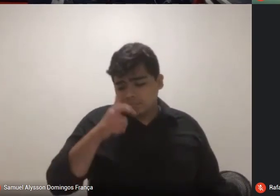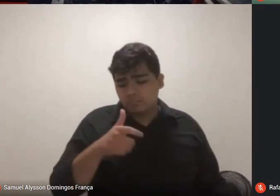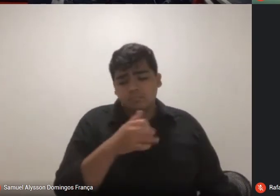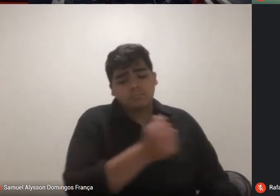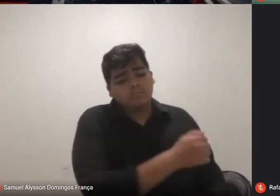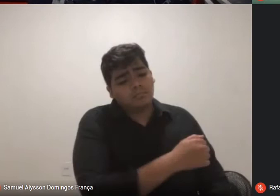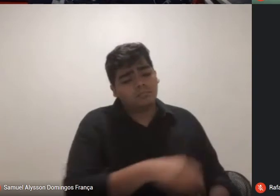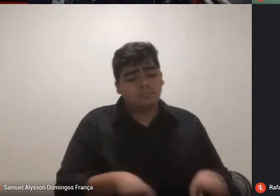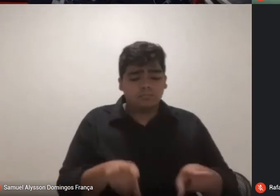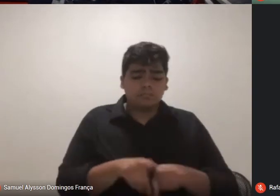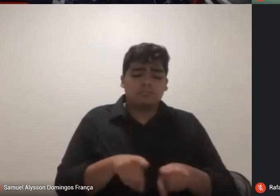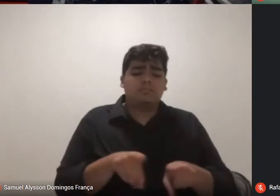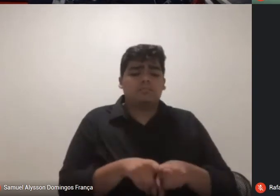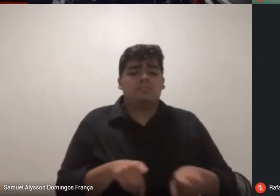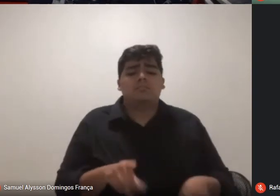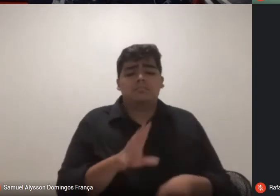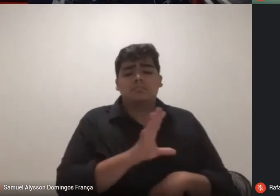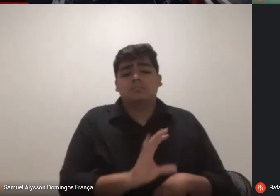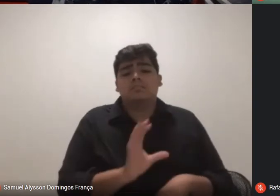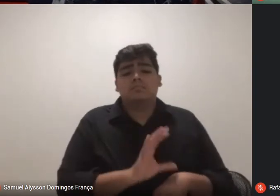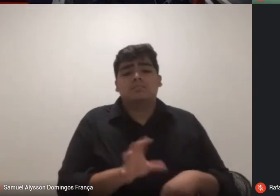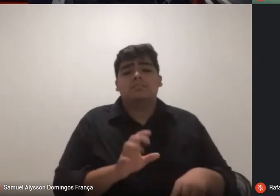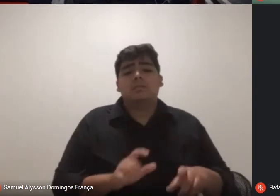curso de informática.